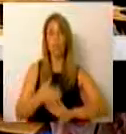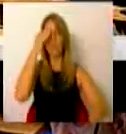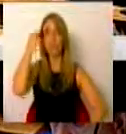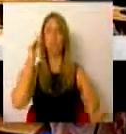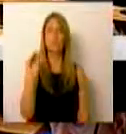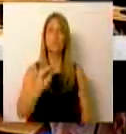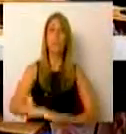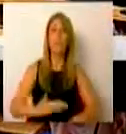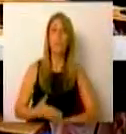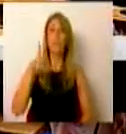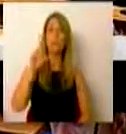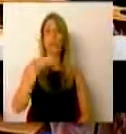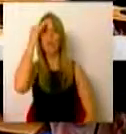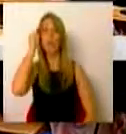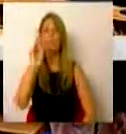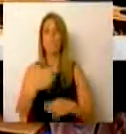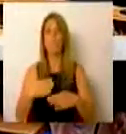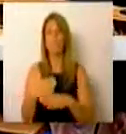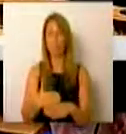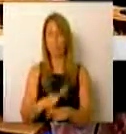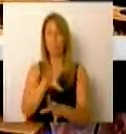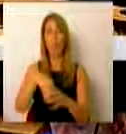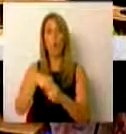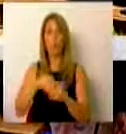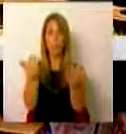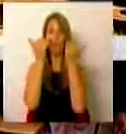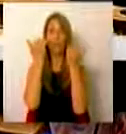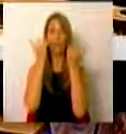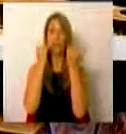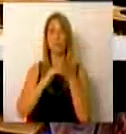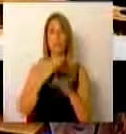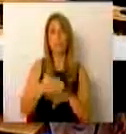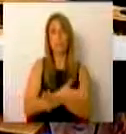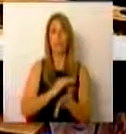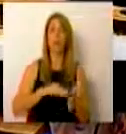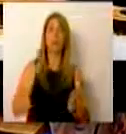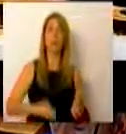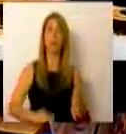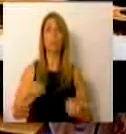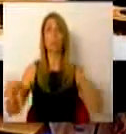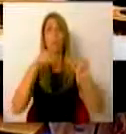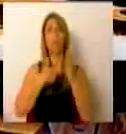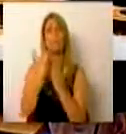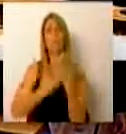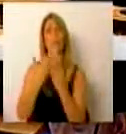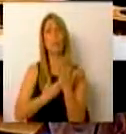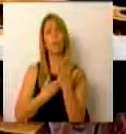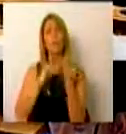reforço também do aconselhamento imparcial. O conteúdo da informação pré-contratual é um novo documento de informação sobre produtos de